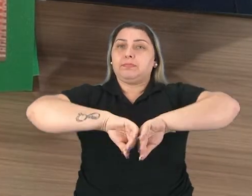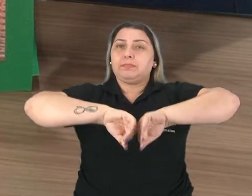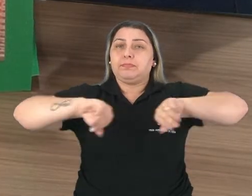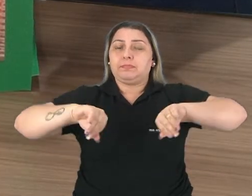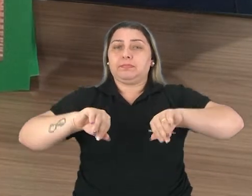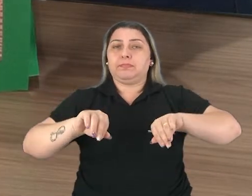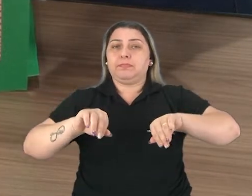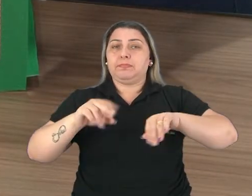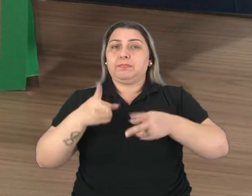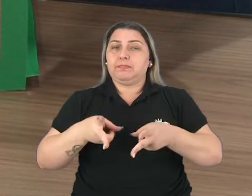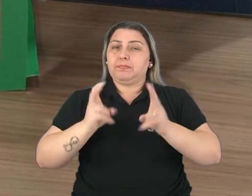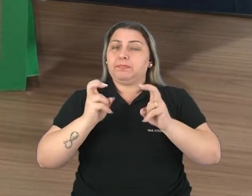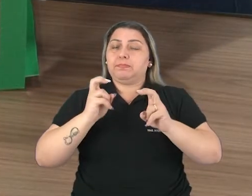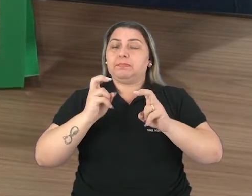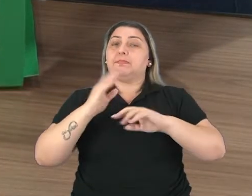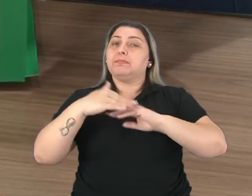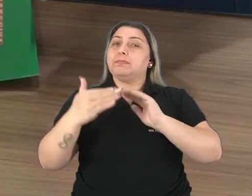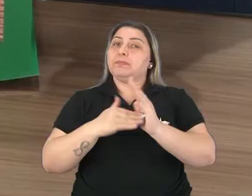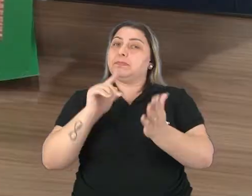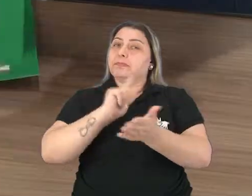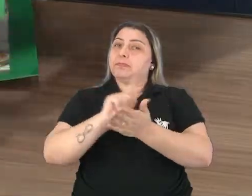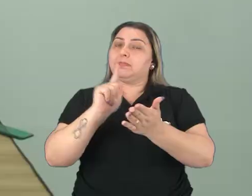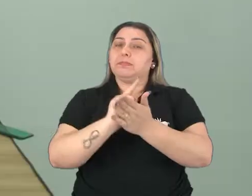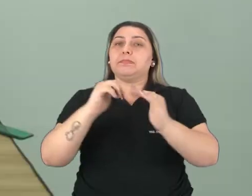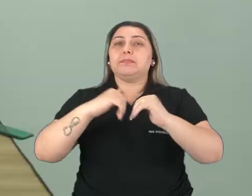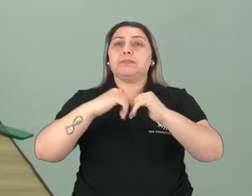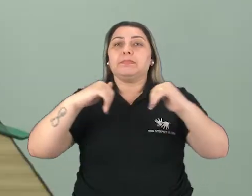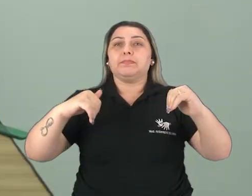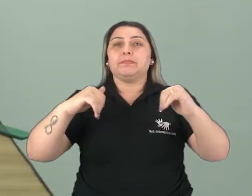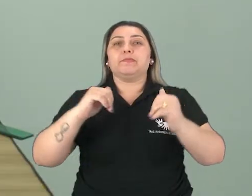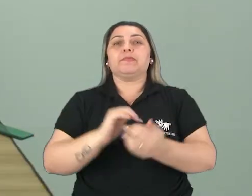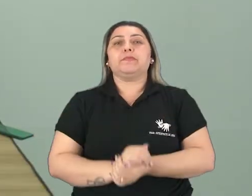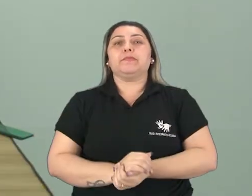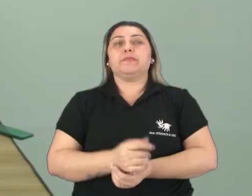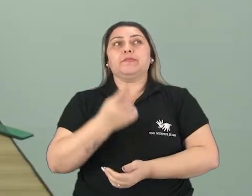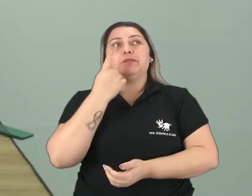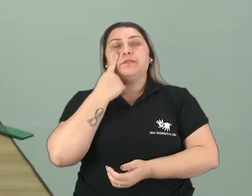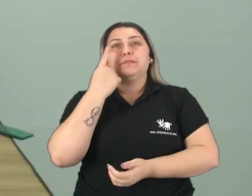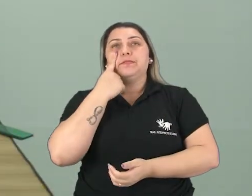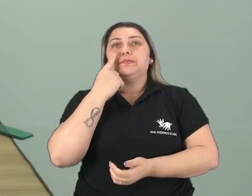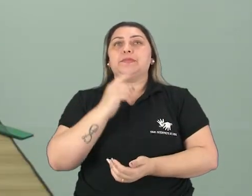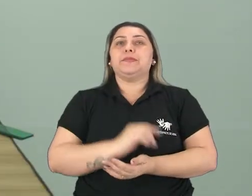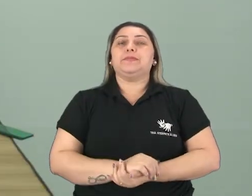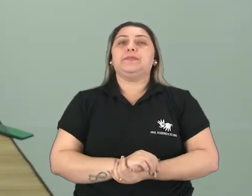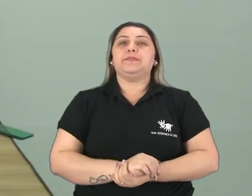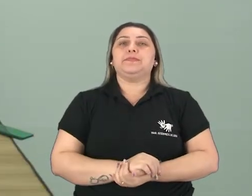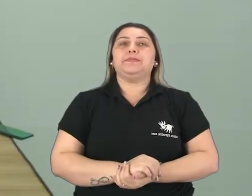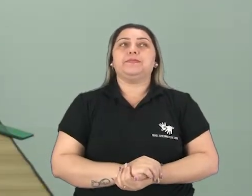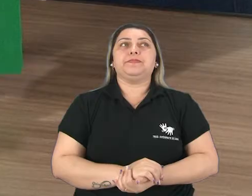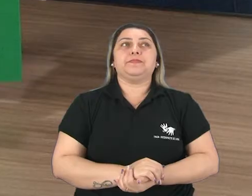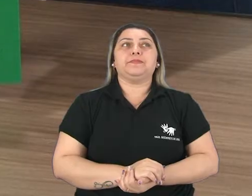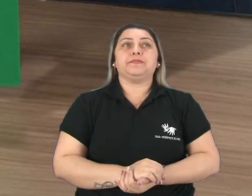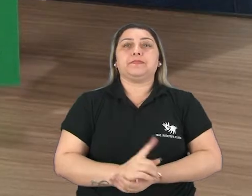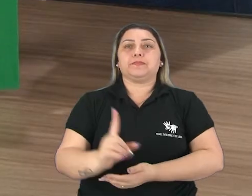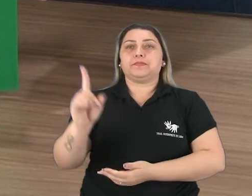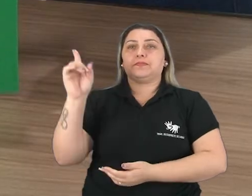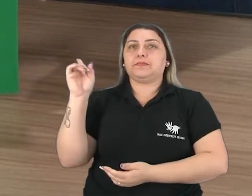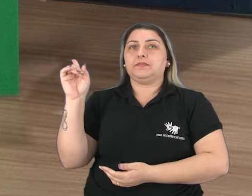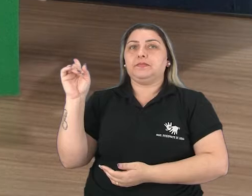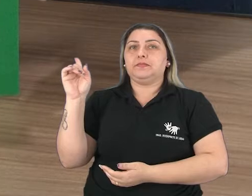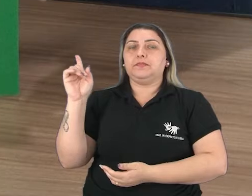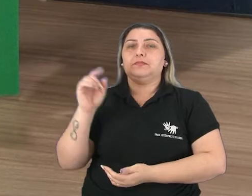Perceberam que todas estão limpinhas, separadas? Vamos olhar mais uma. E essa